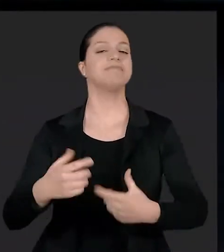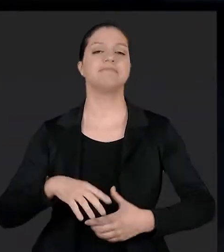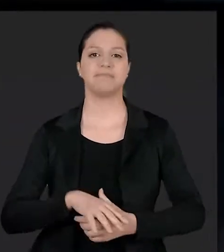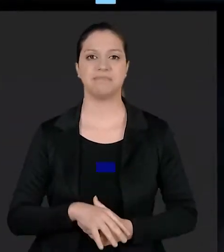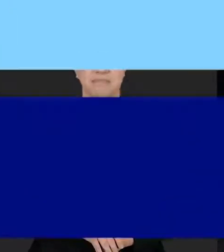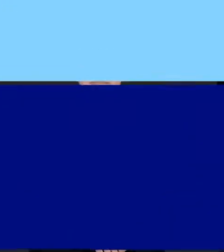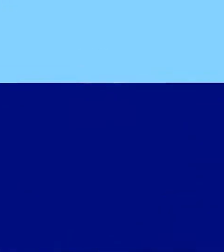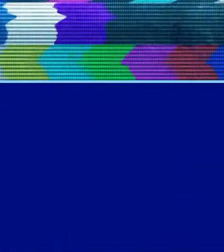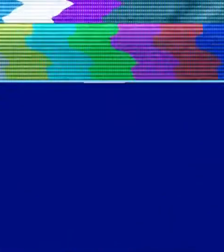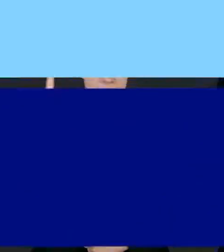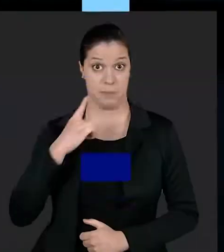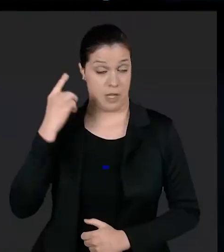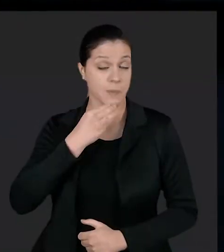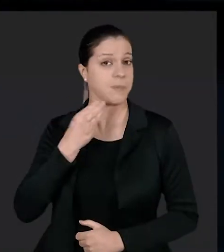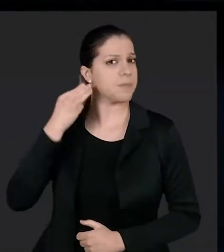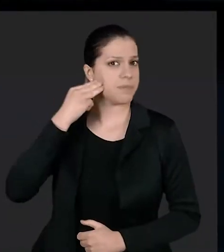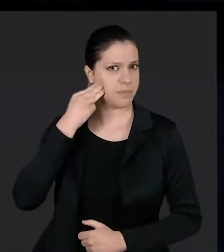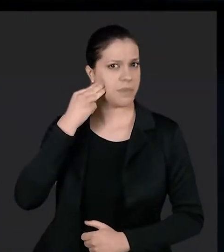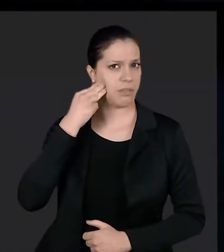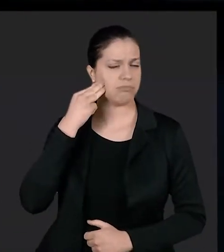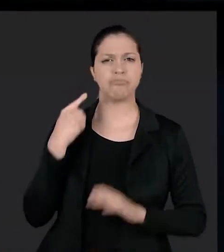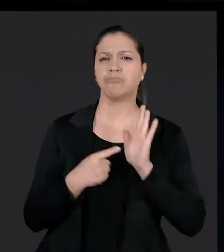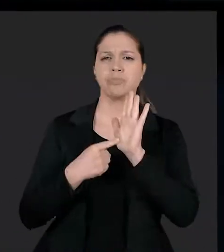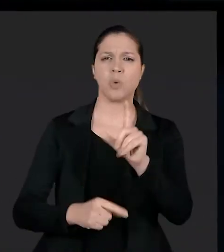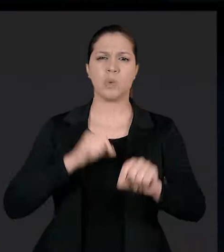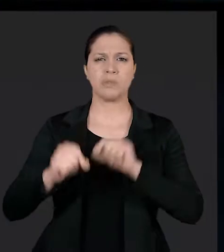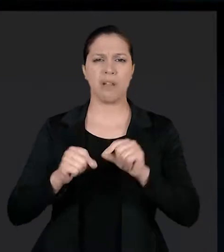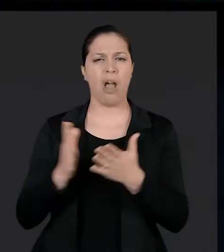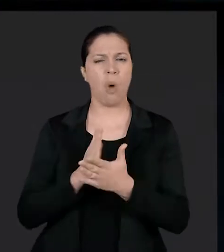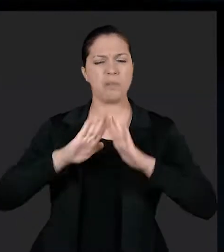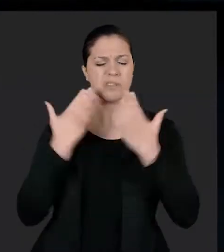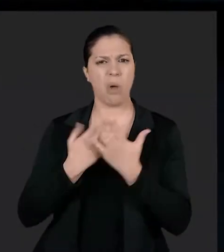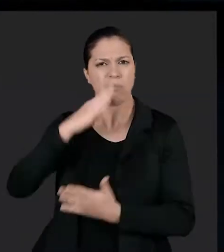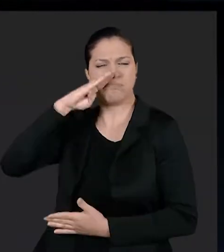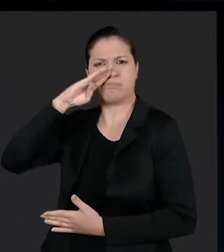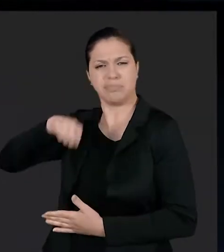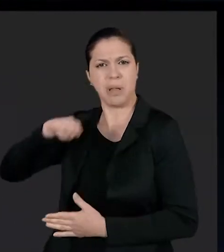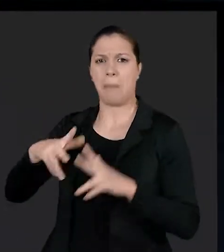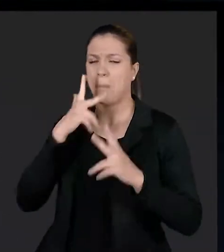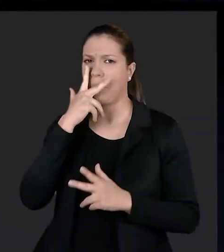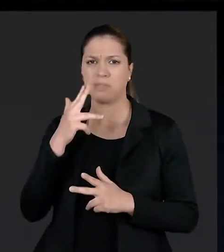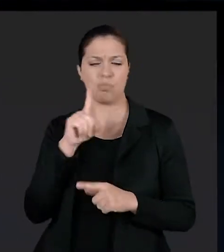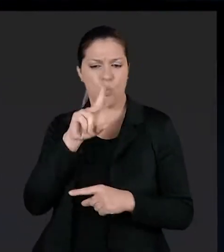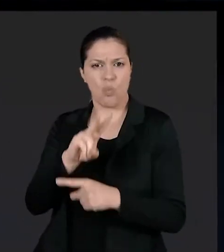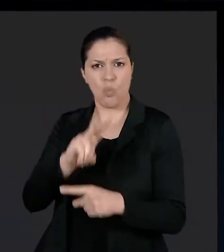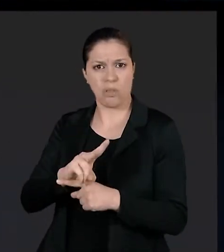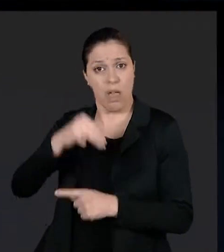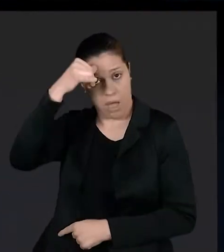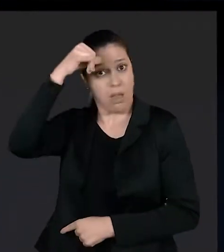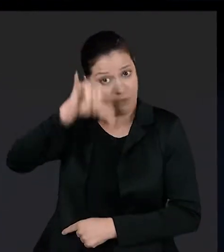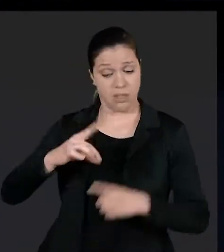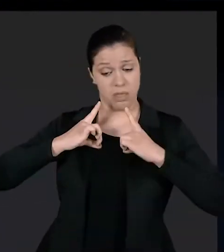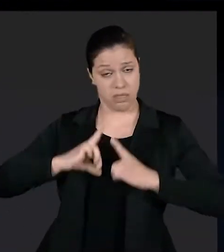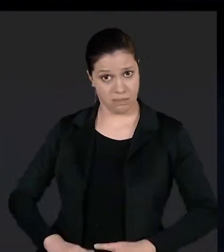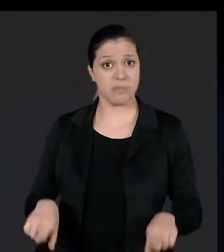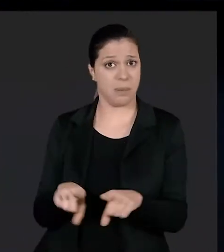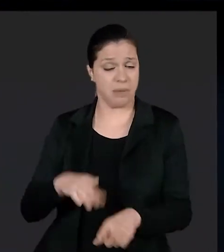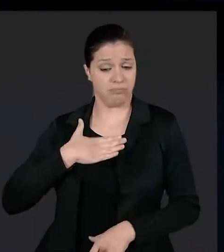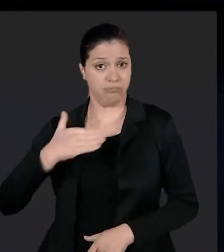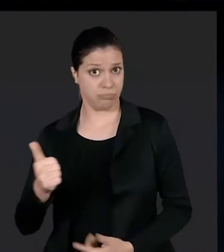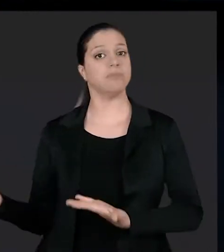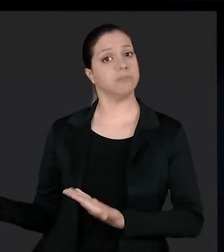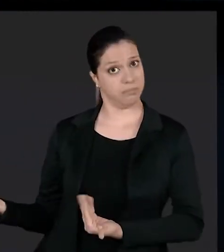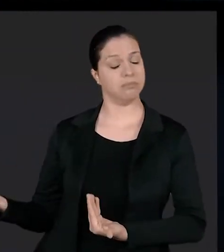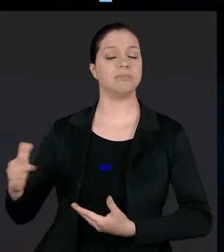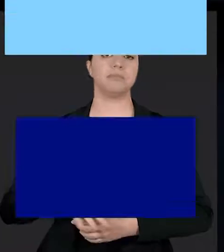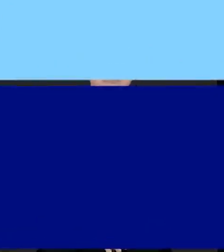Assembleia Legislativa. O deputado Marçal Filho denuncia o descaso das escolas com a prevenção à depressão e o